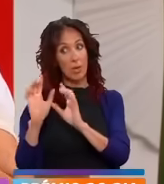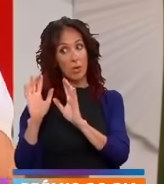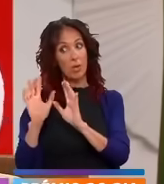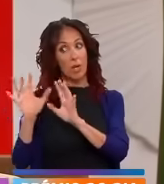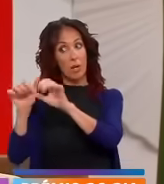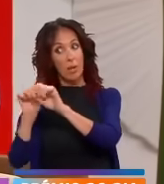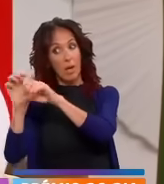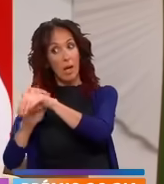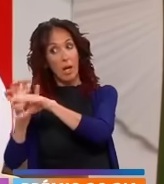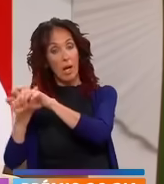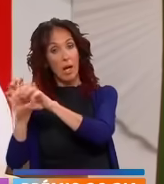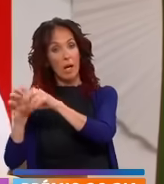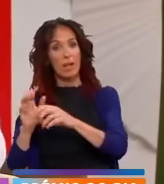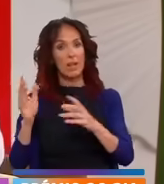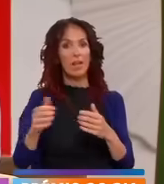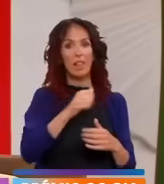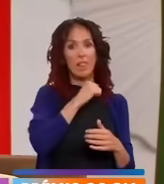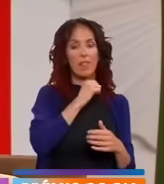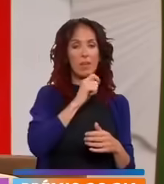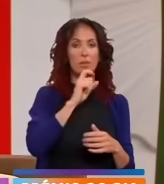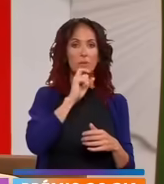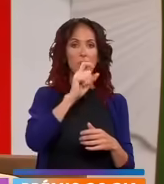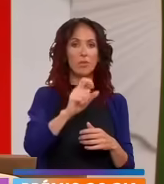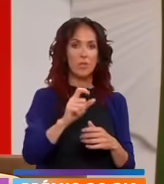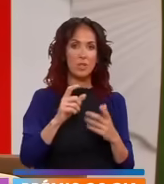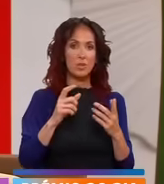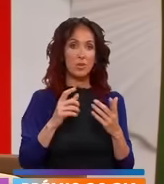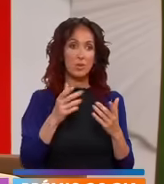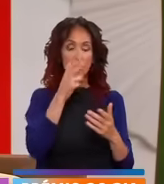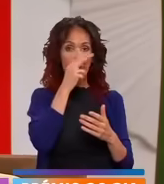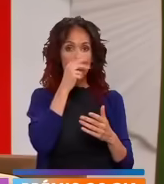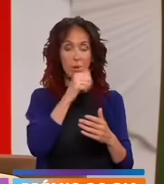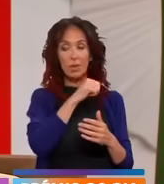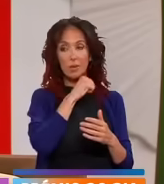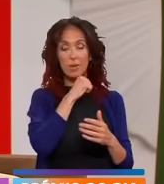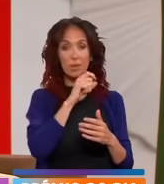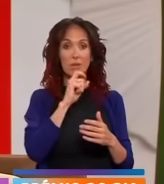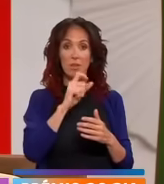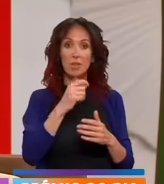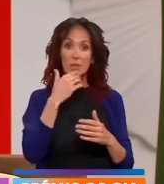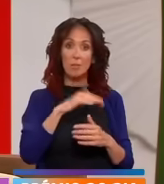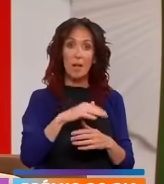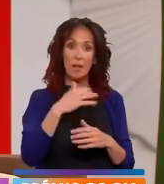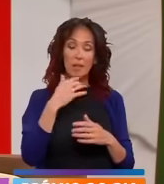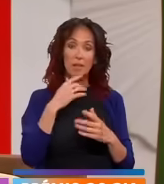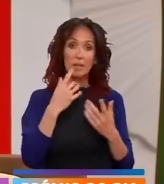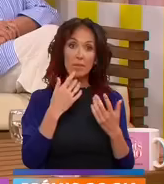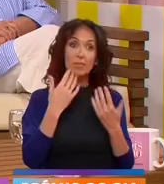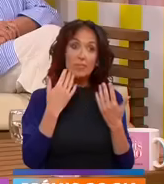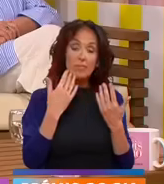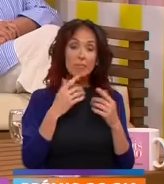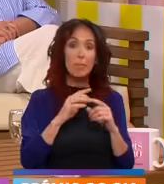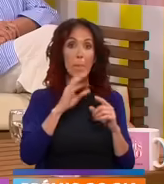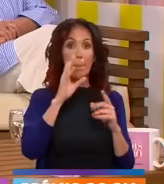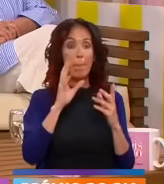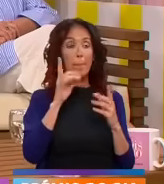banalizou os sinais de alerta na relação. E eu acho que elas não. Eu não sei se elas ouviram esta conversa. As outras miúdas, as concorrentes ouviram esta conversa. Não sei se ouviram.